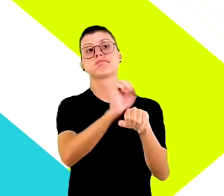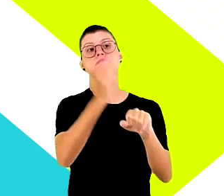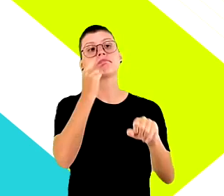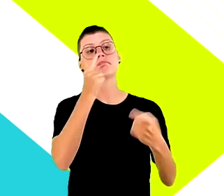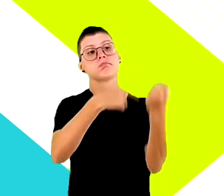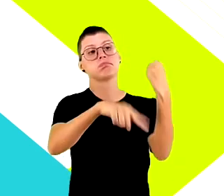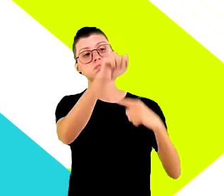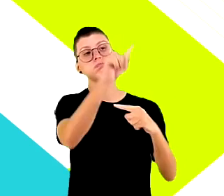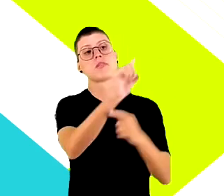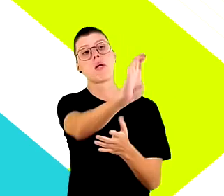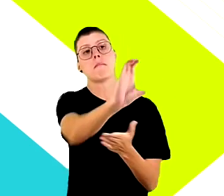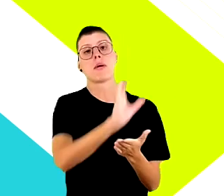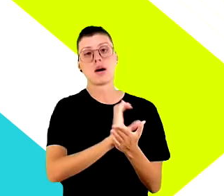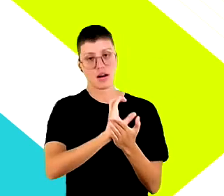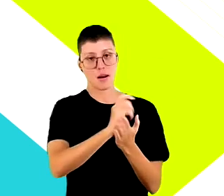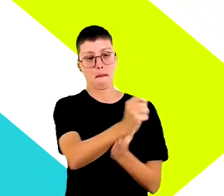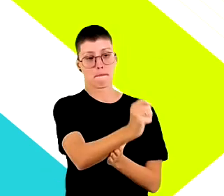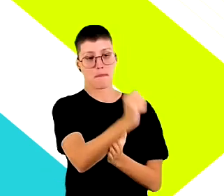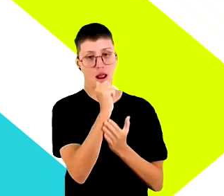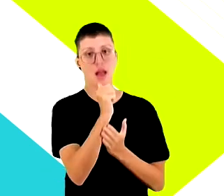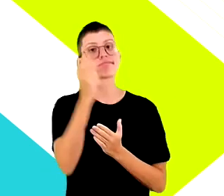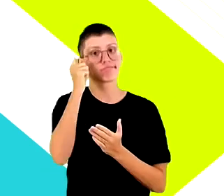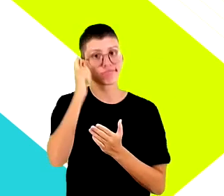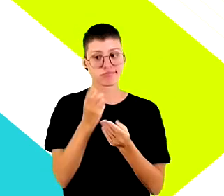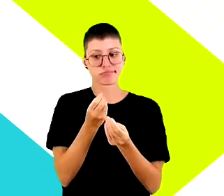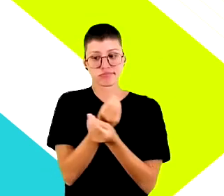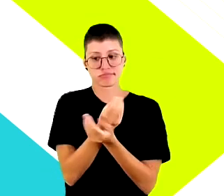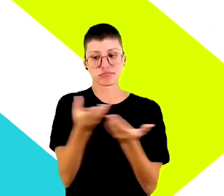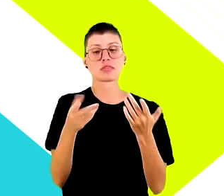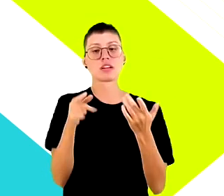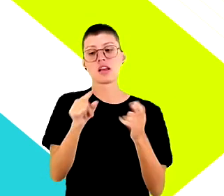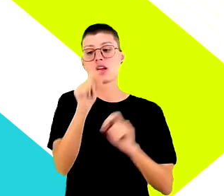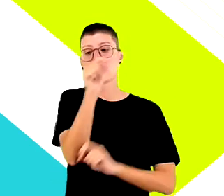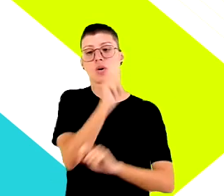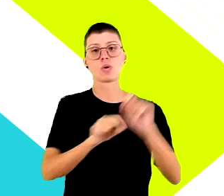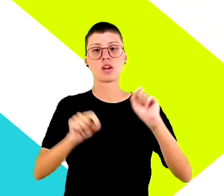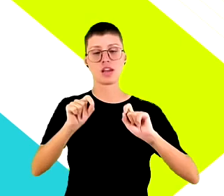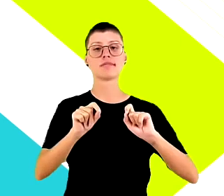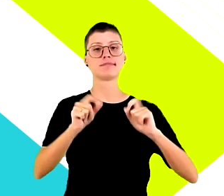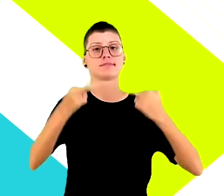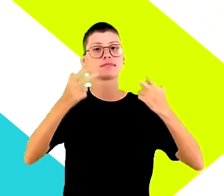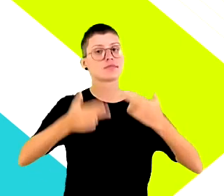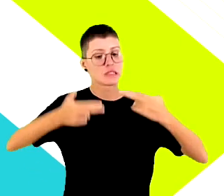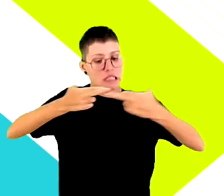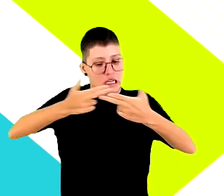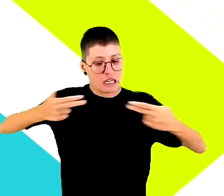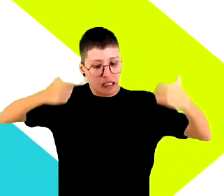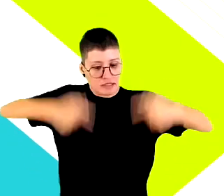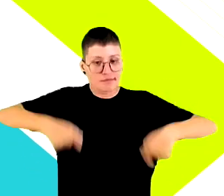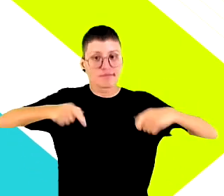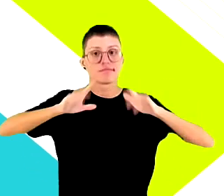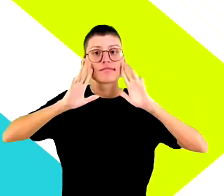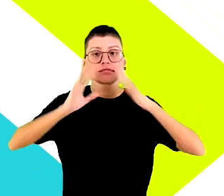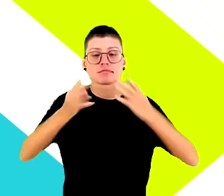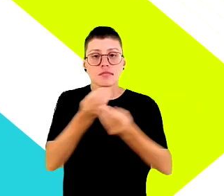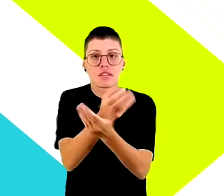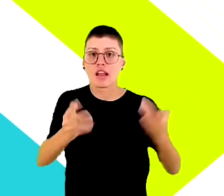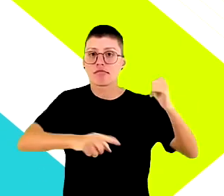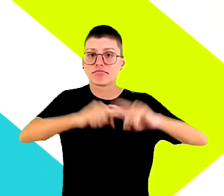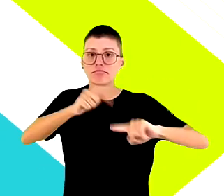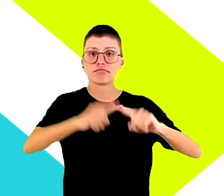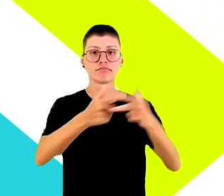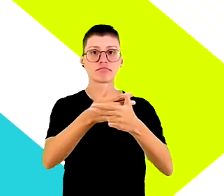ou para fornecer o insumo. Isso nasceu justamente por uma necessidade, né, por uma lacuna de oferta de recurso no